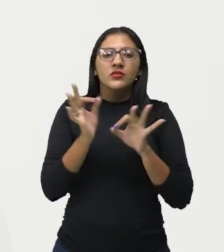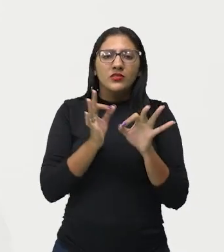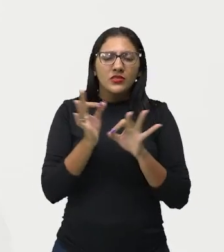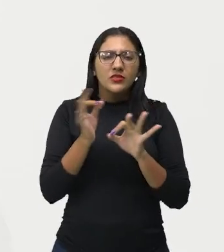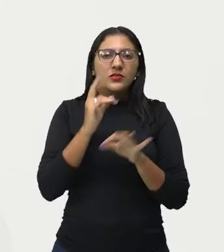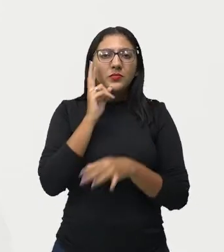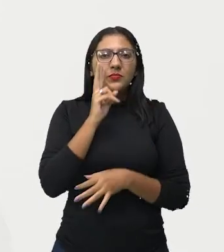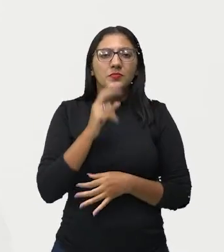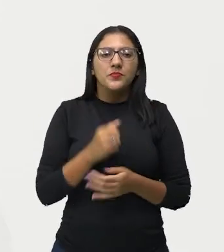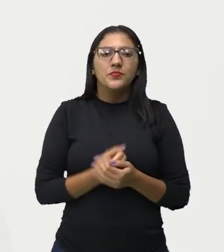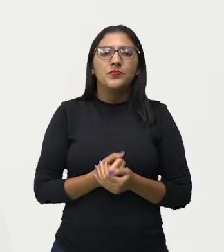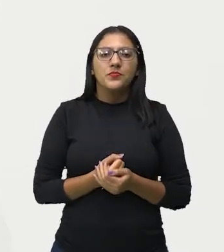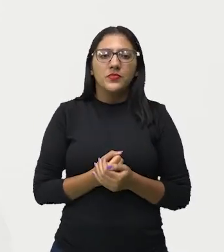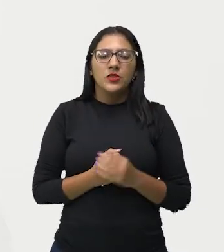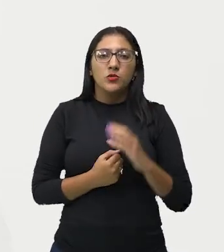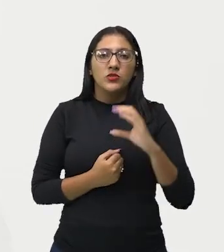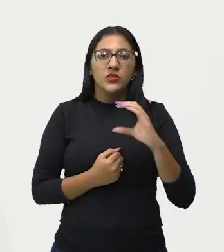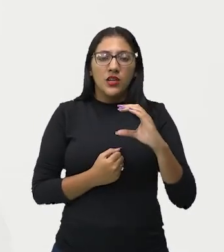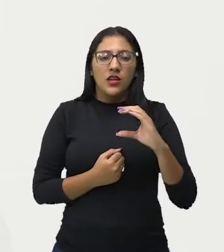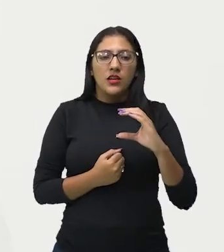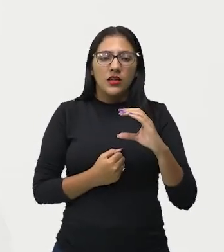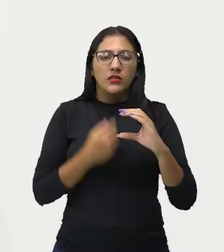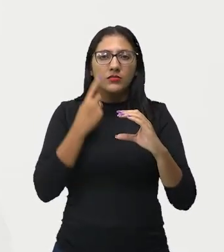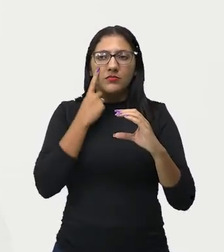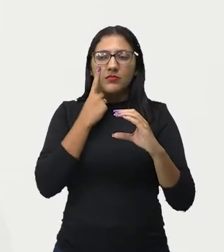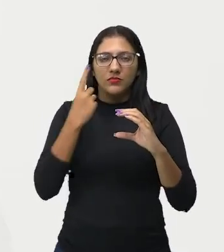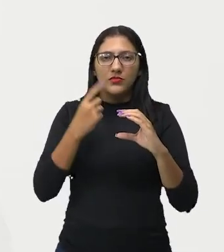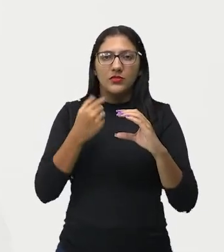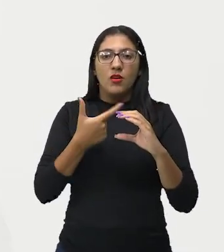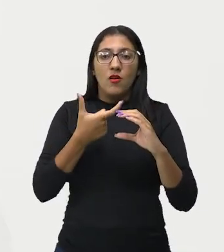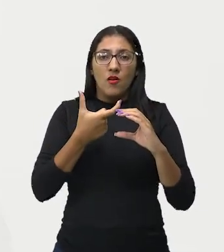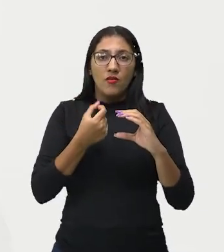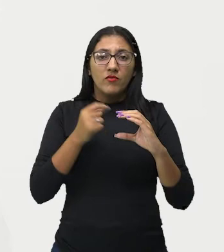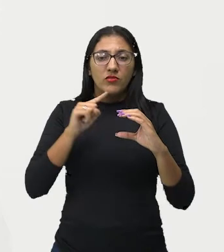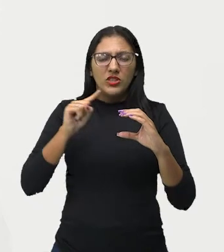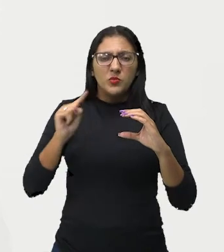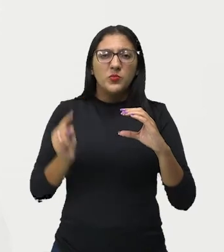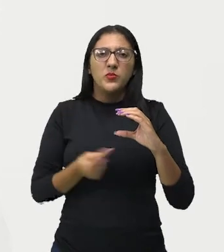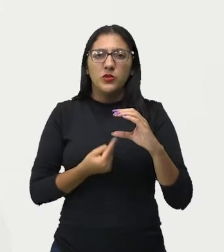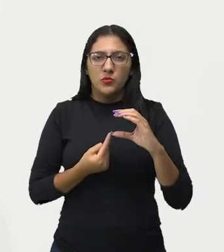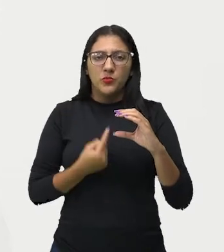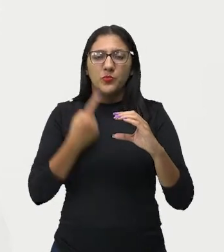a abreviação, o capital é 20 mil